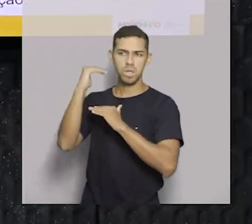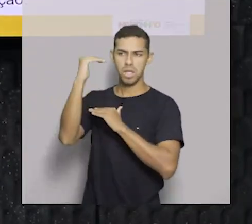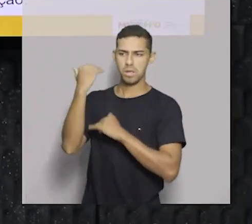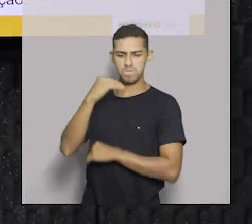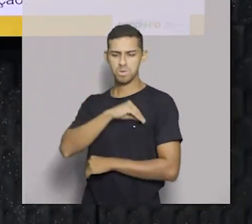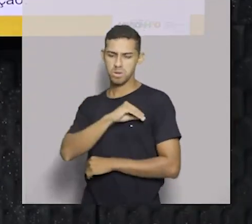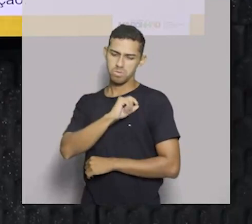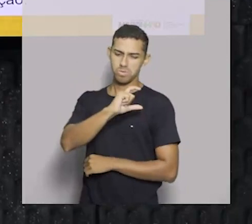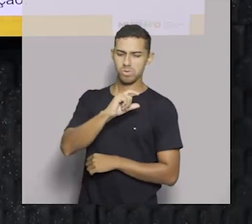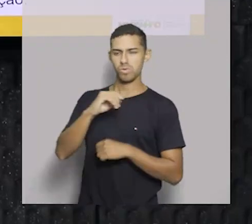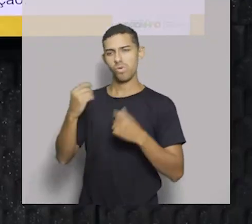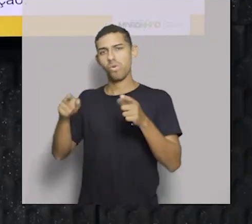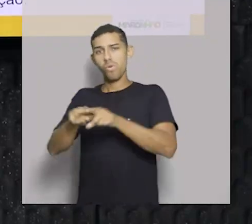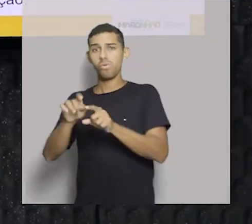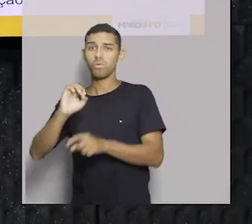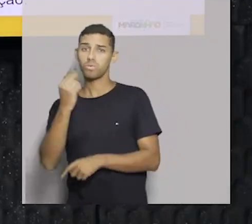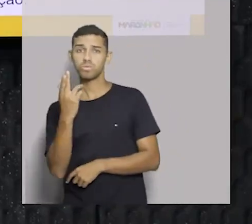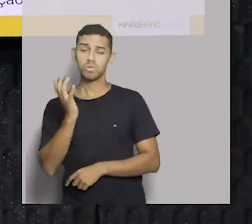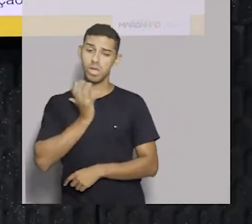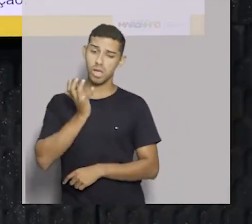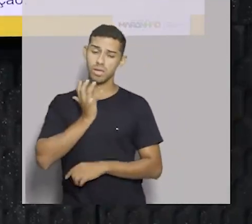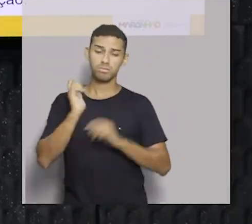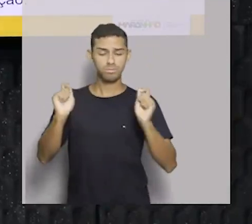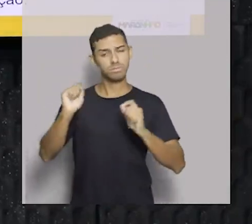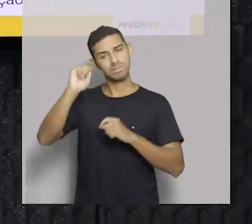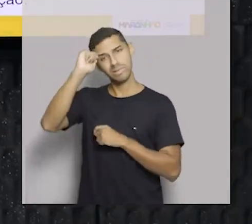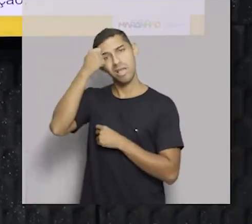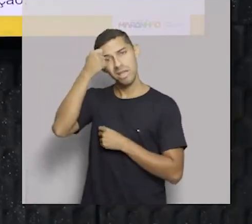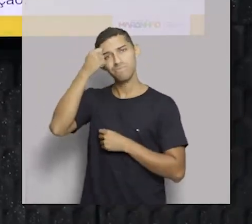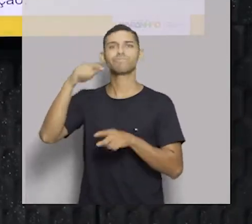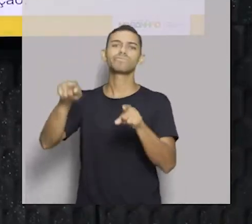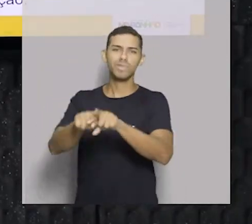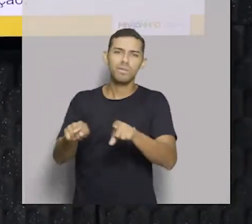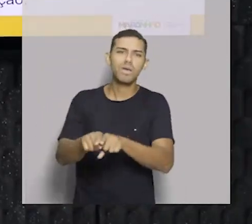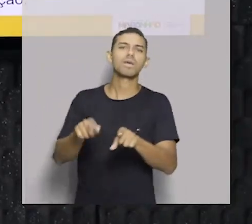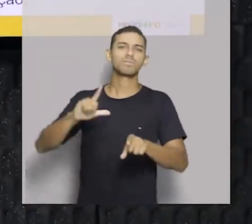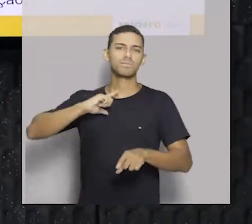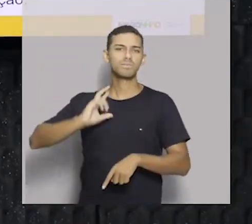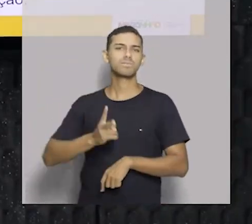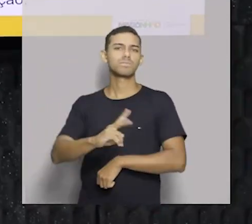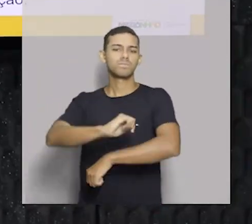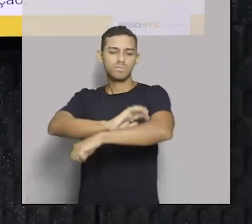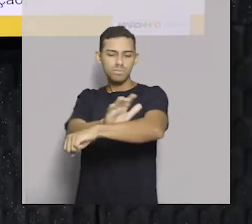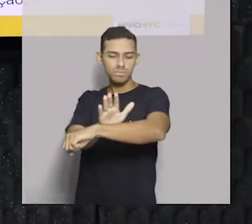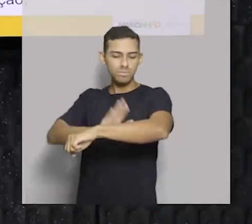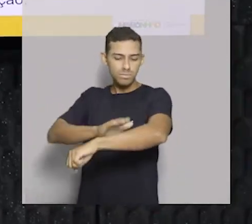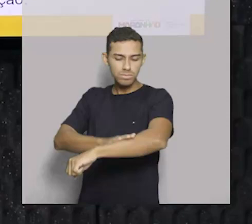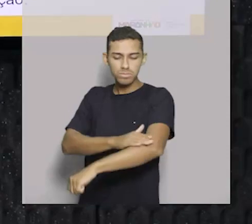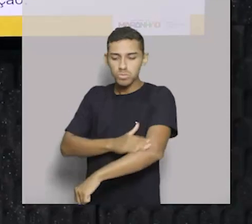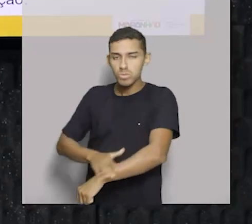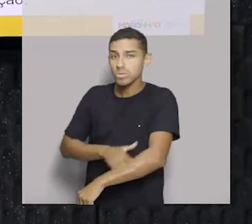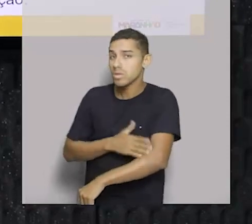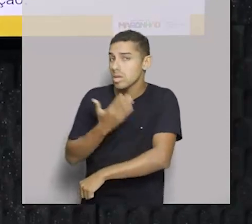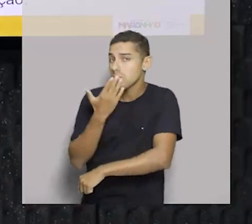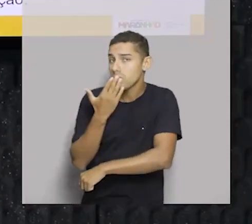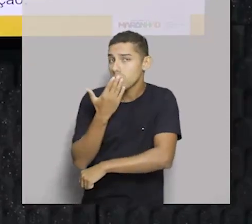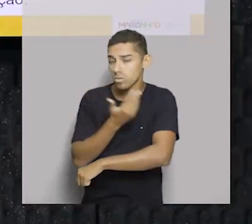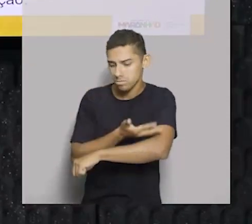sendo negra mais provavelmente sofrerá racismo ela tem uma condição mais